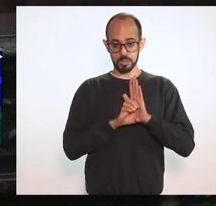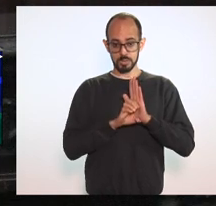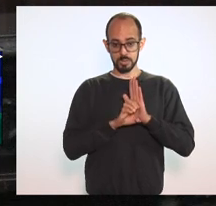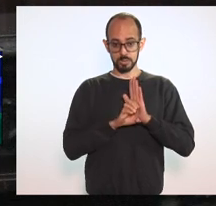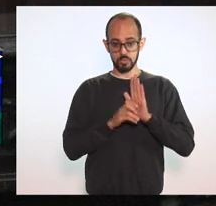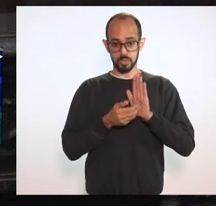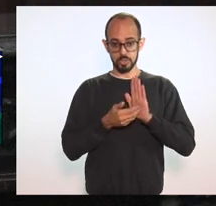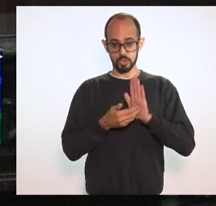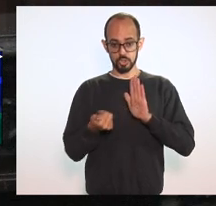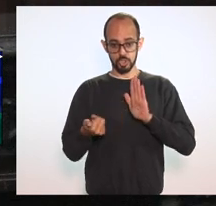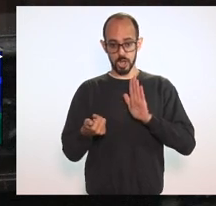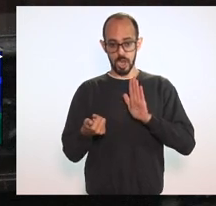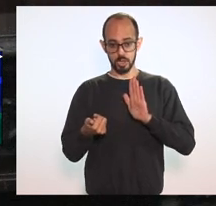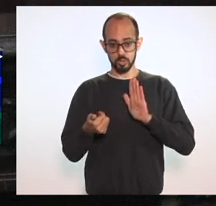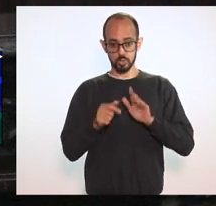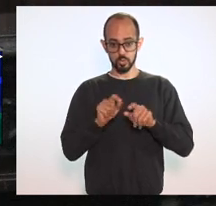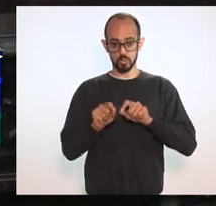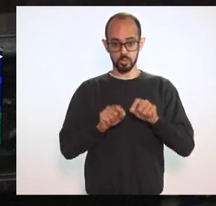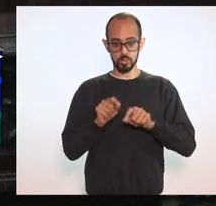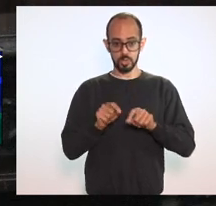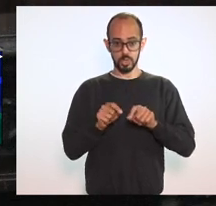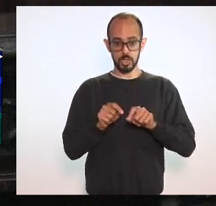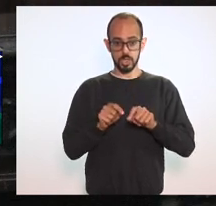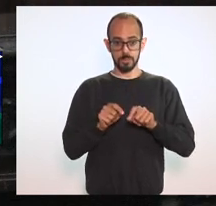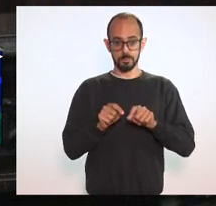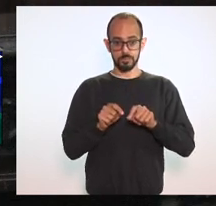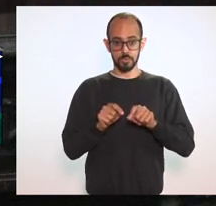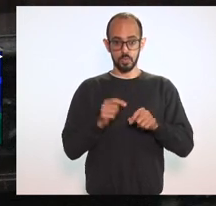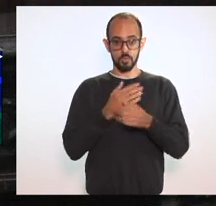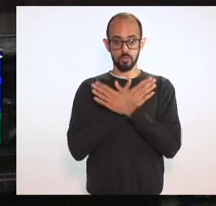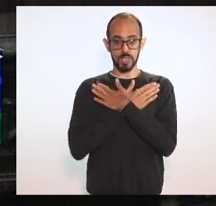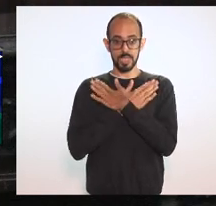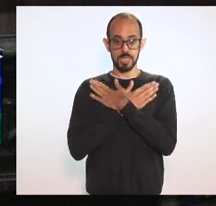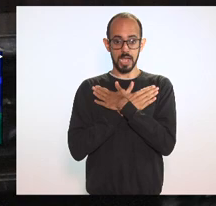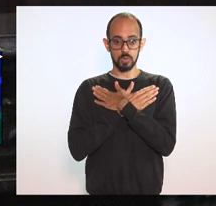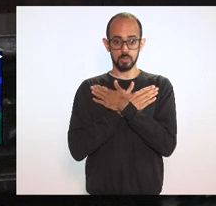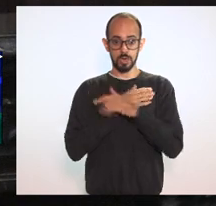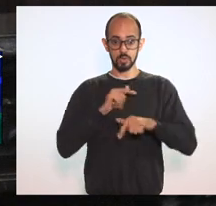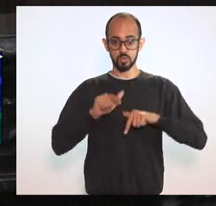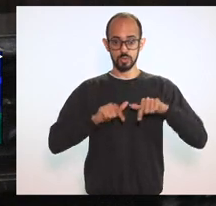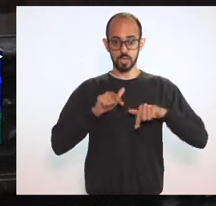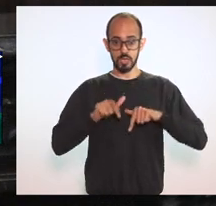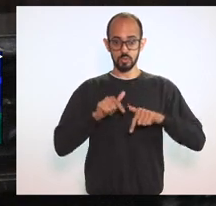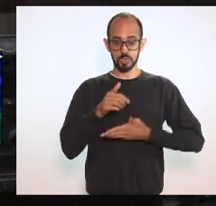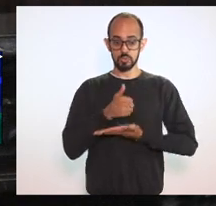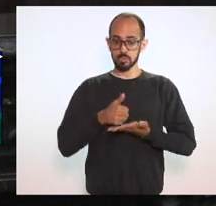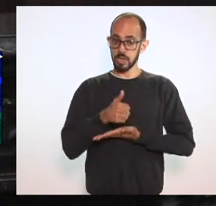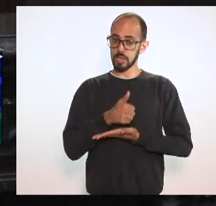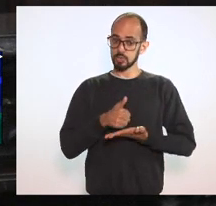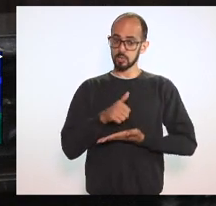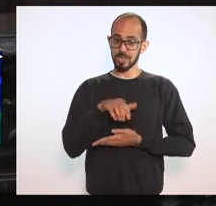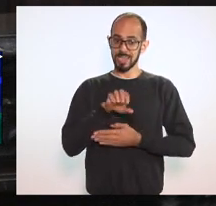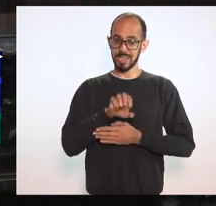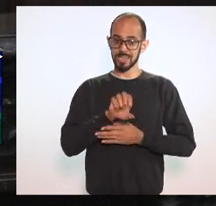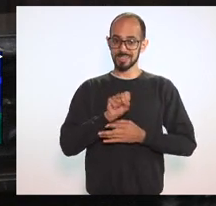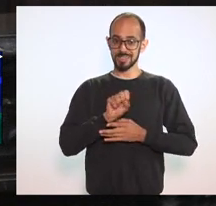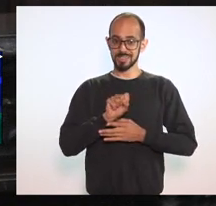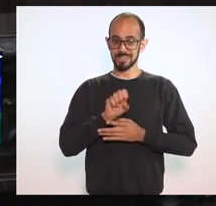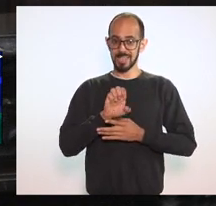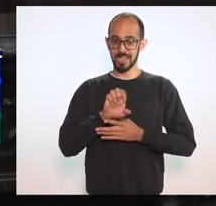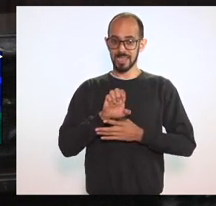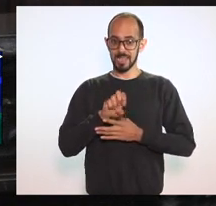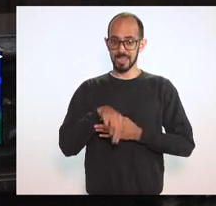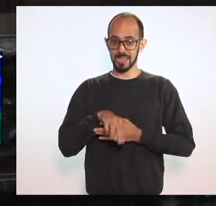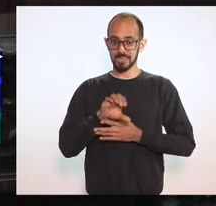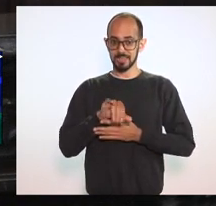excluído os o feriado para os serviços essenciais para que não fosse colocada as costas do empresariado